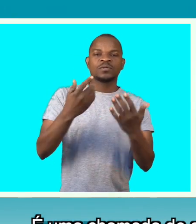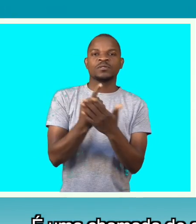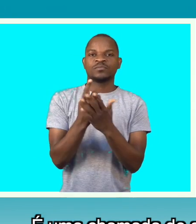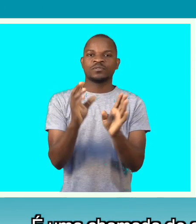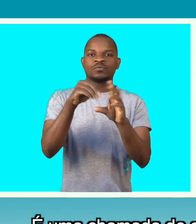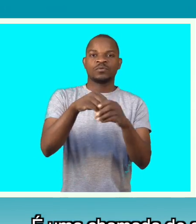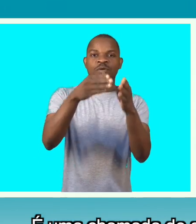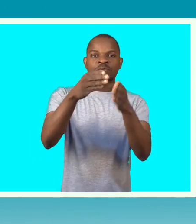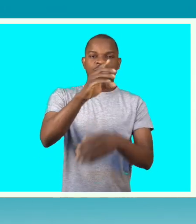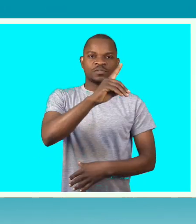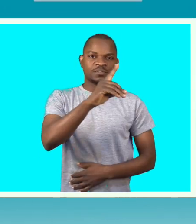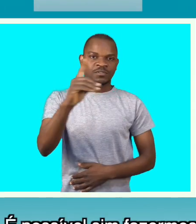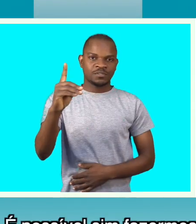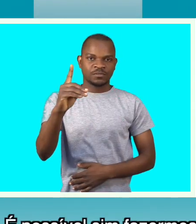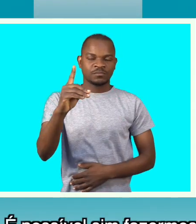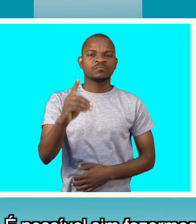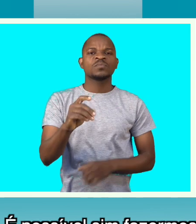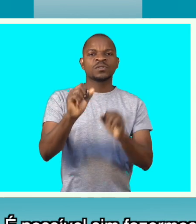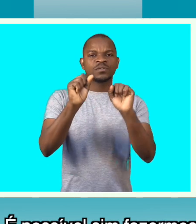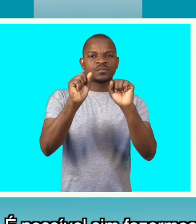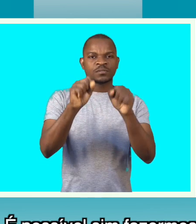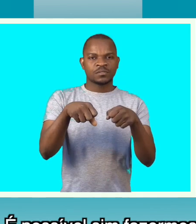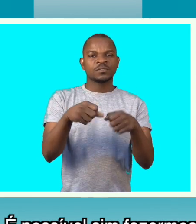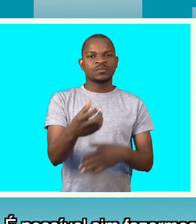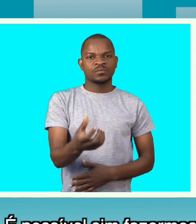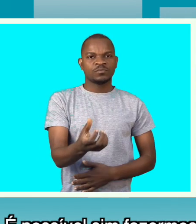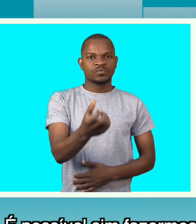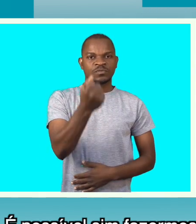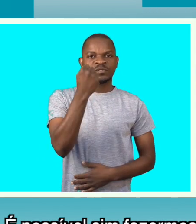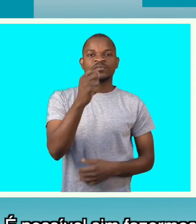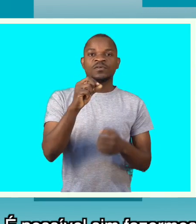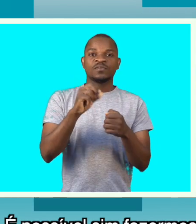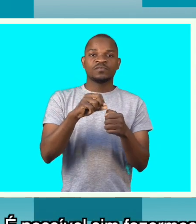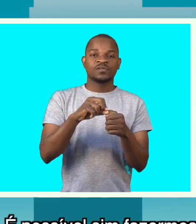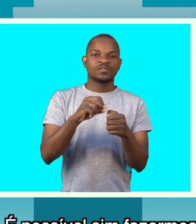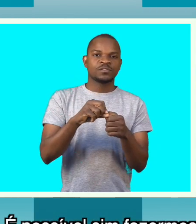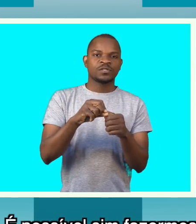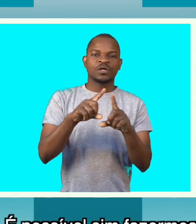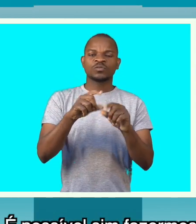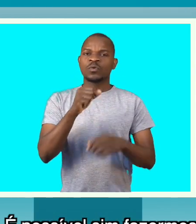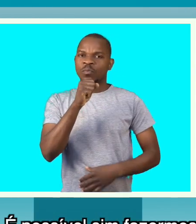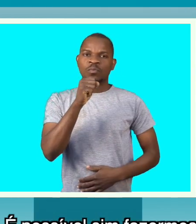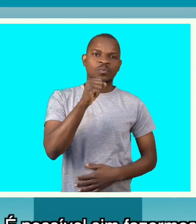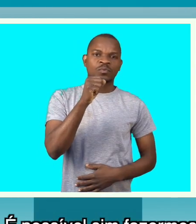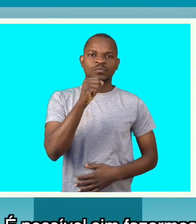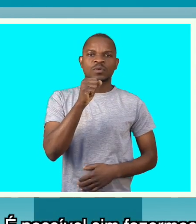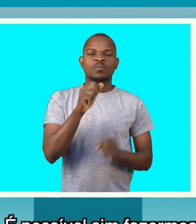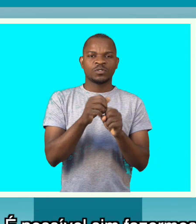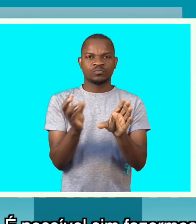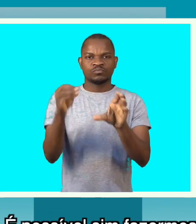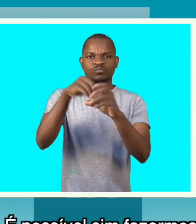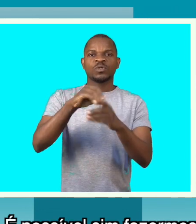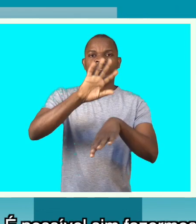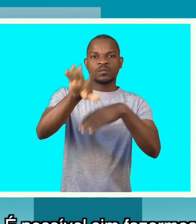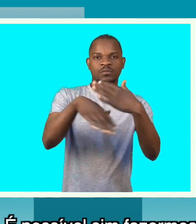pessoas com deficiência. É possível, sim, fazermos um evento de música com língua de